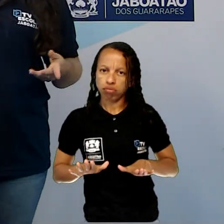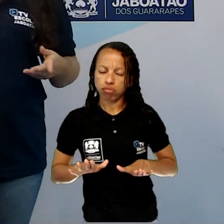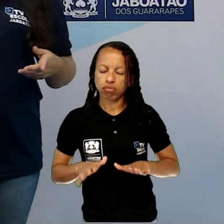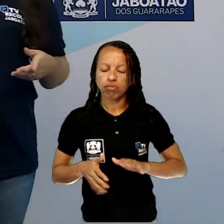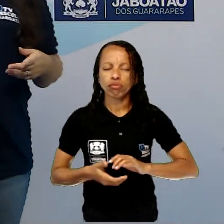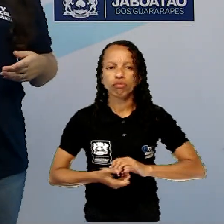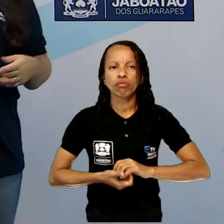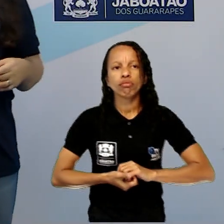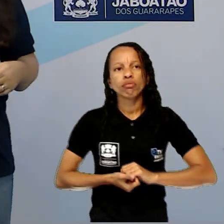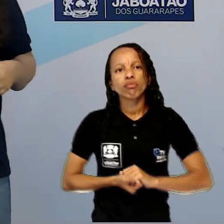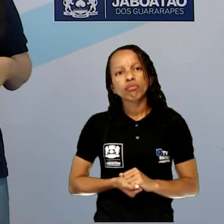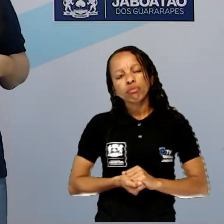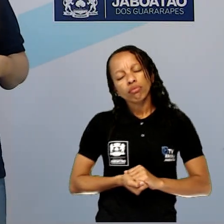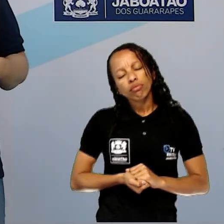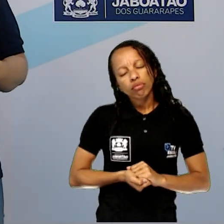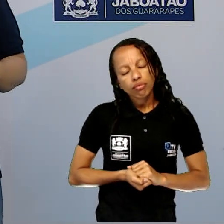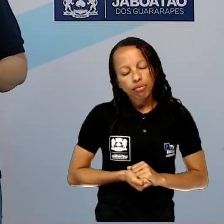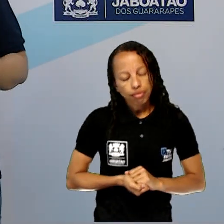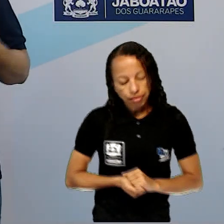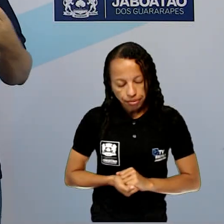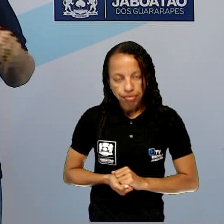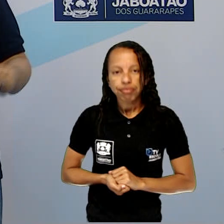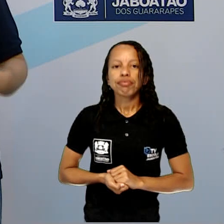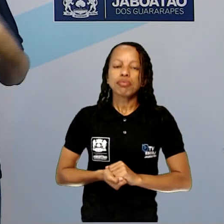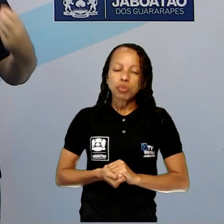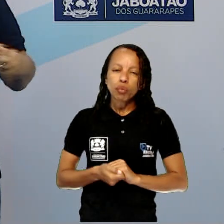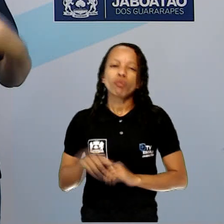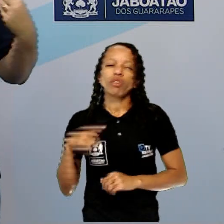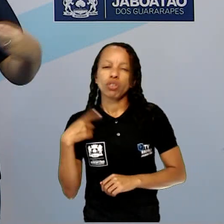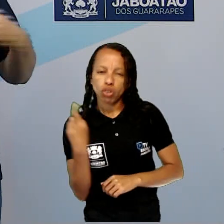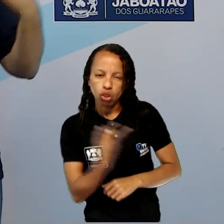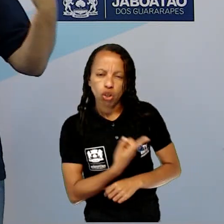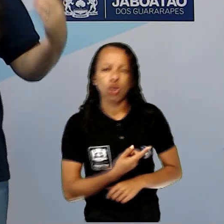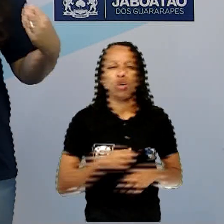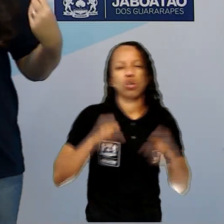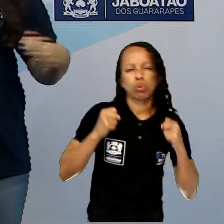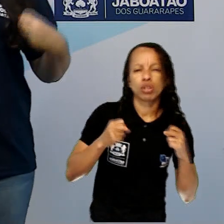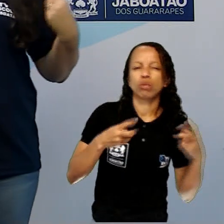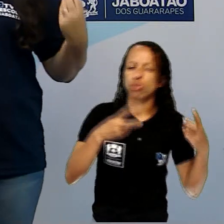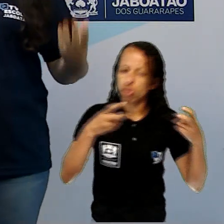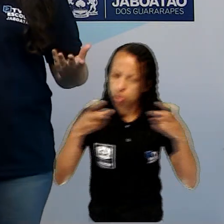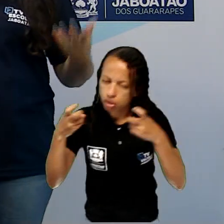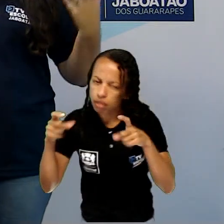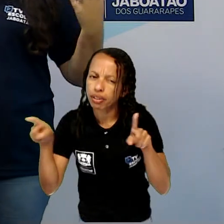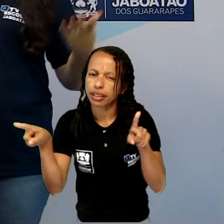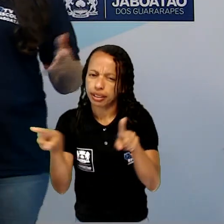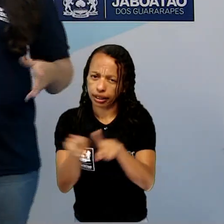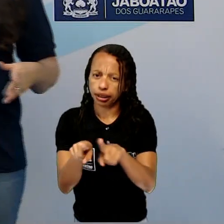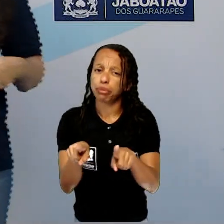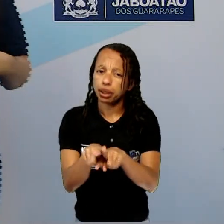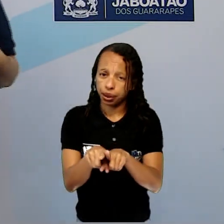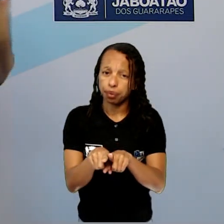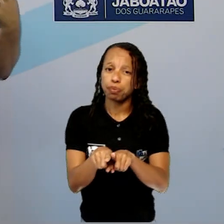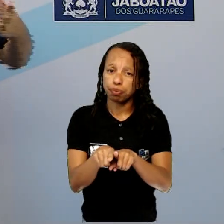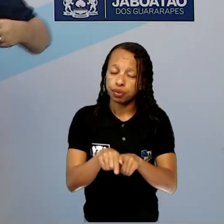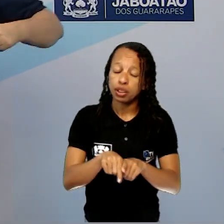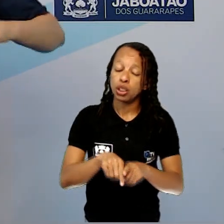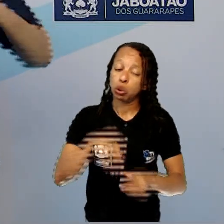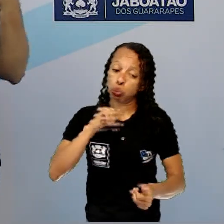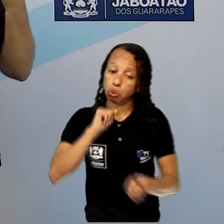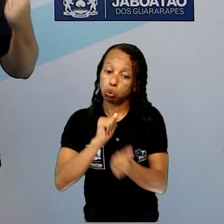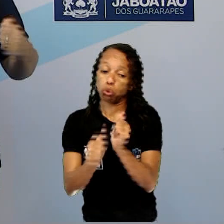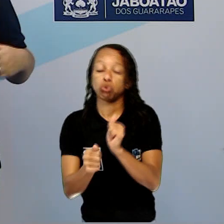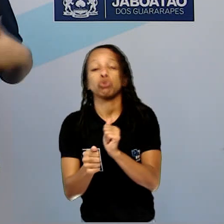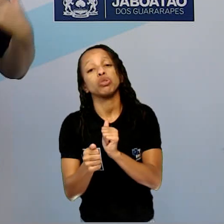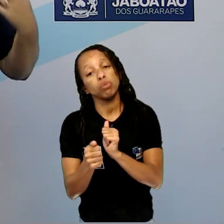cardíaca, que não é uma ocorrência tão comum, mas a gente vem observando que isso pode acontecer durante um jogo que a pessoa